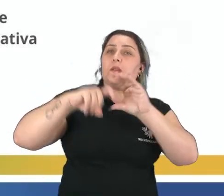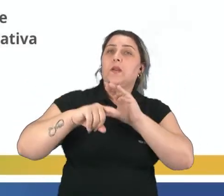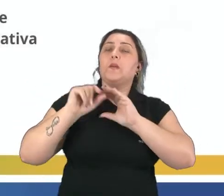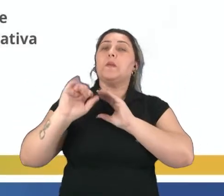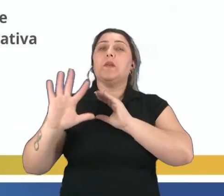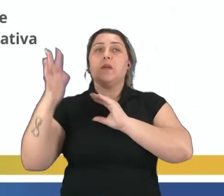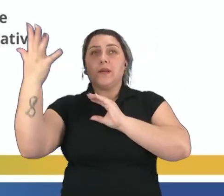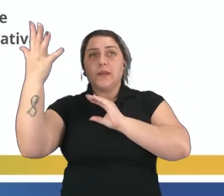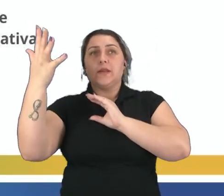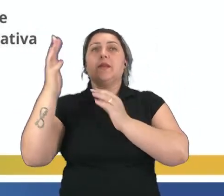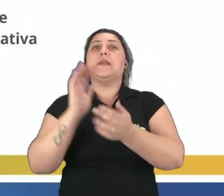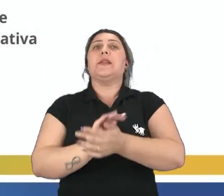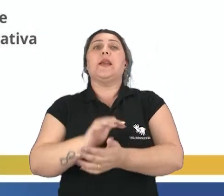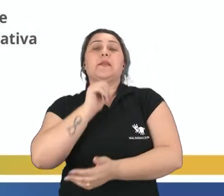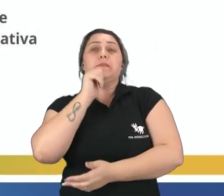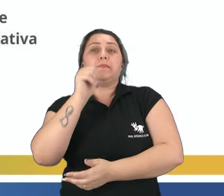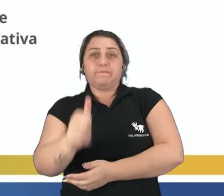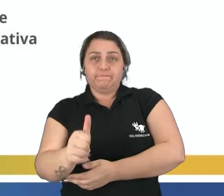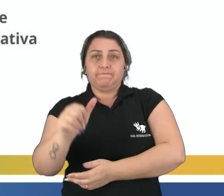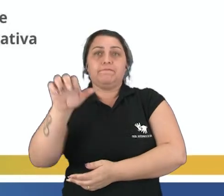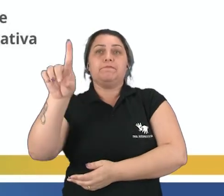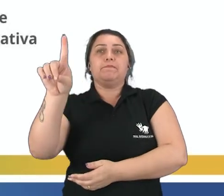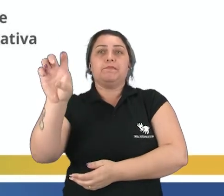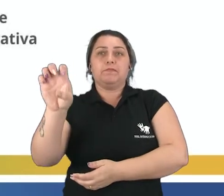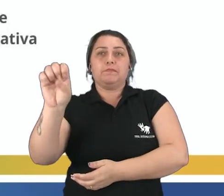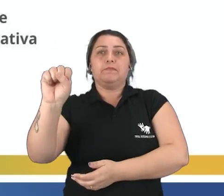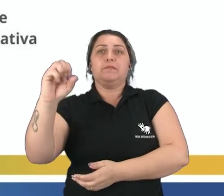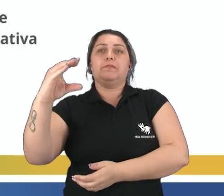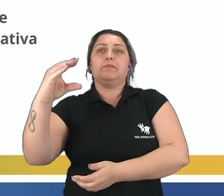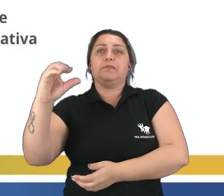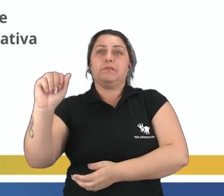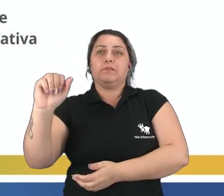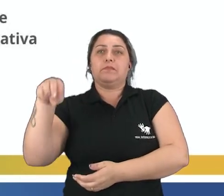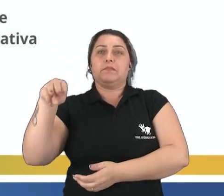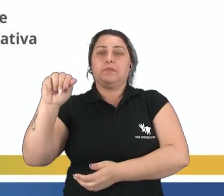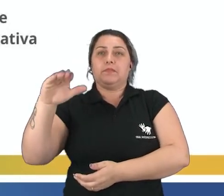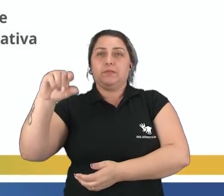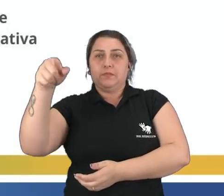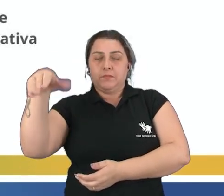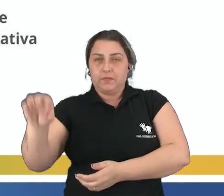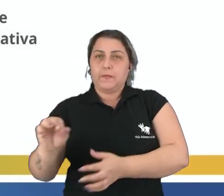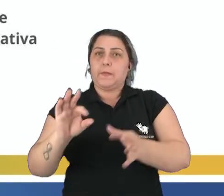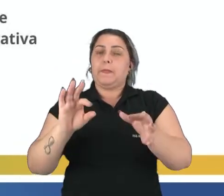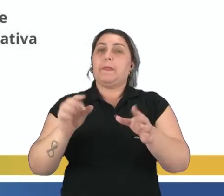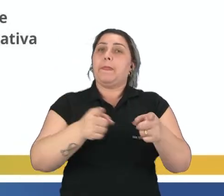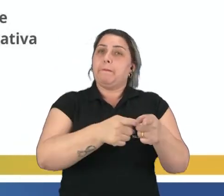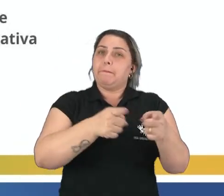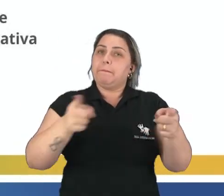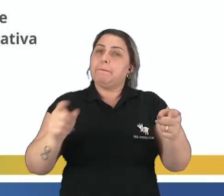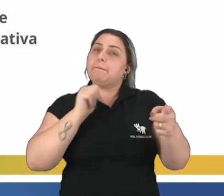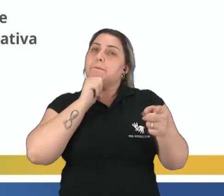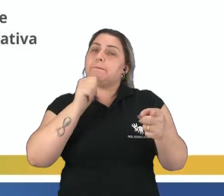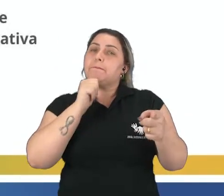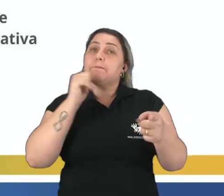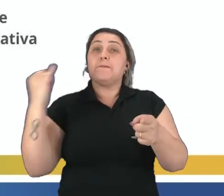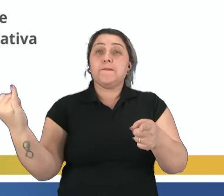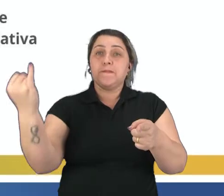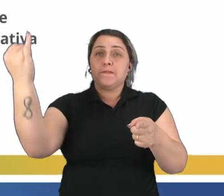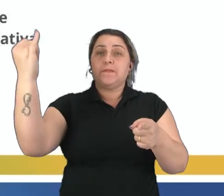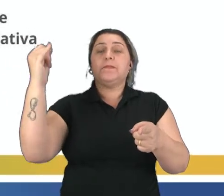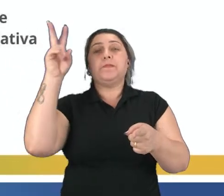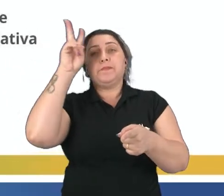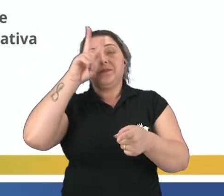vai acontecer? A gente vai ter a descamação do endométrio. E aí esse ciclo menstrual, é importante a